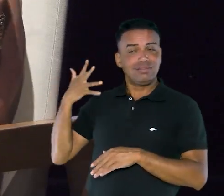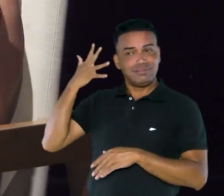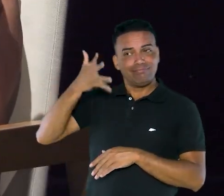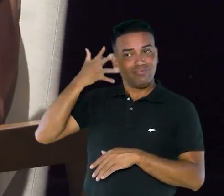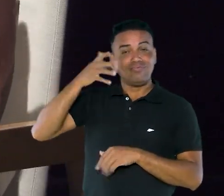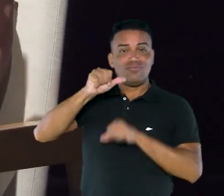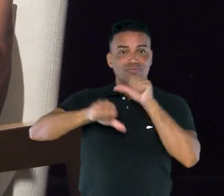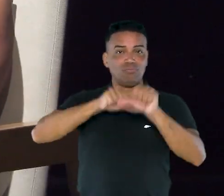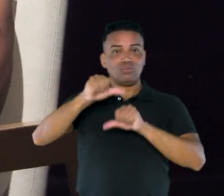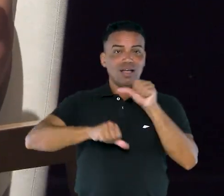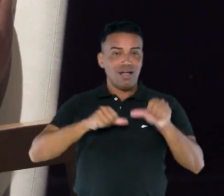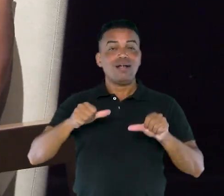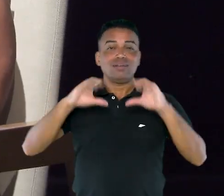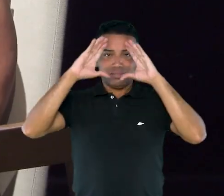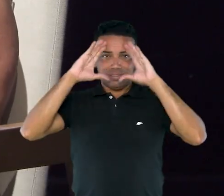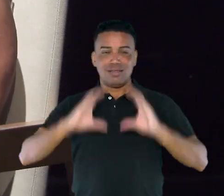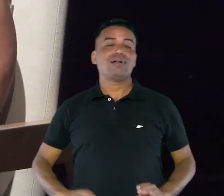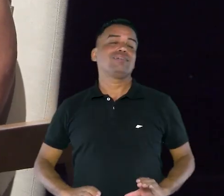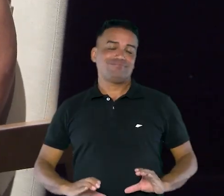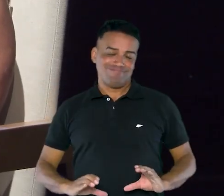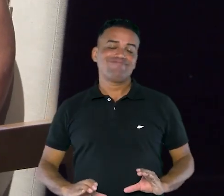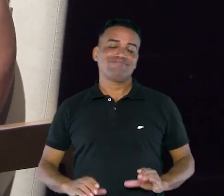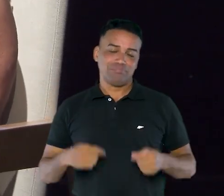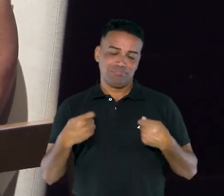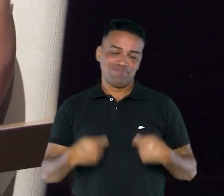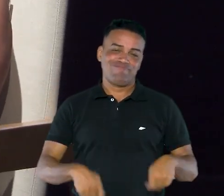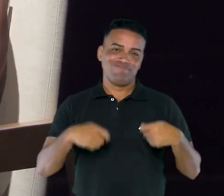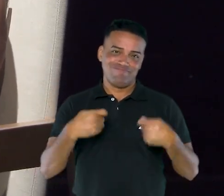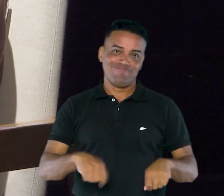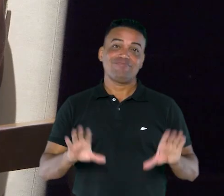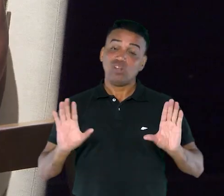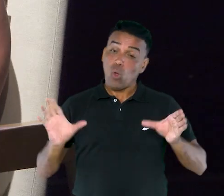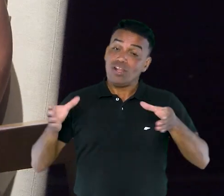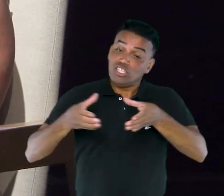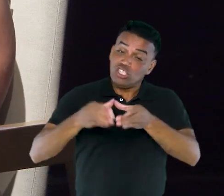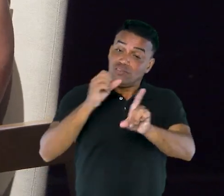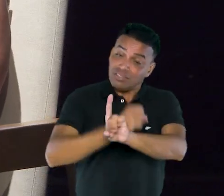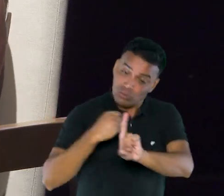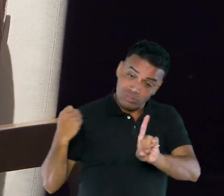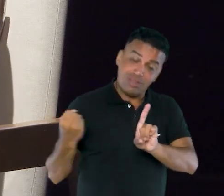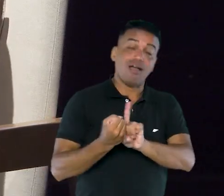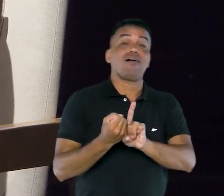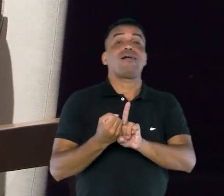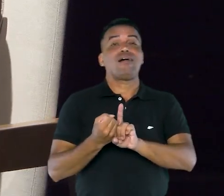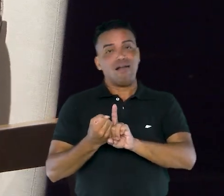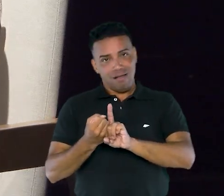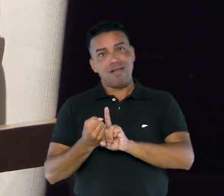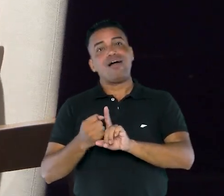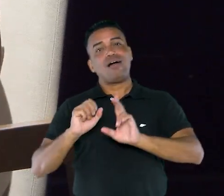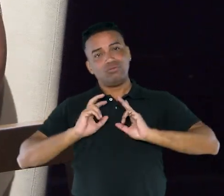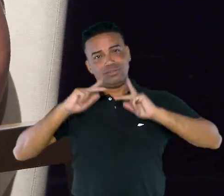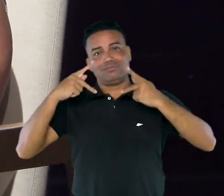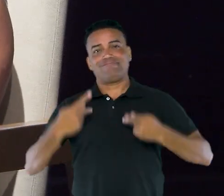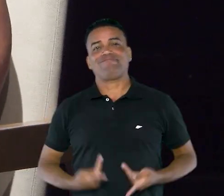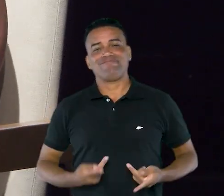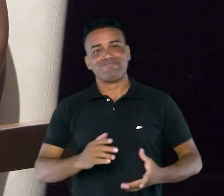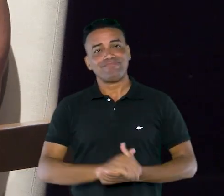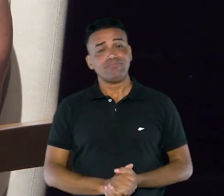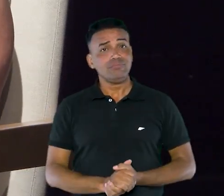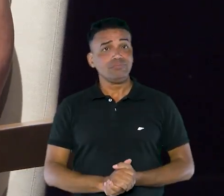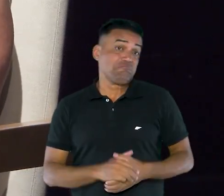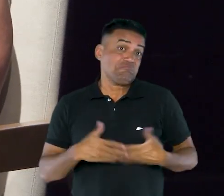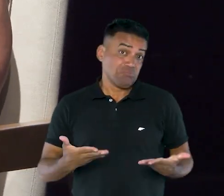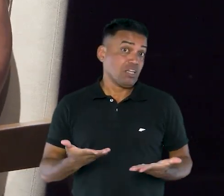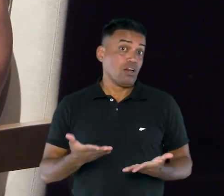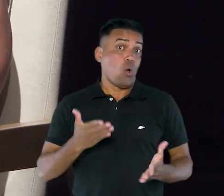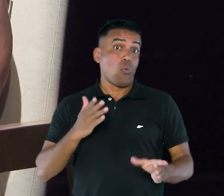falando da necessidade de uma transformação coletiva, de uma transformação da sociedade. Enquanto a